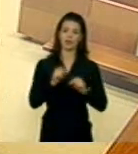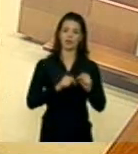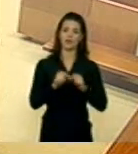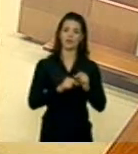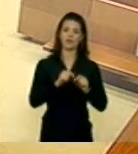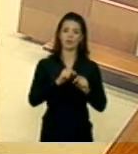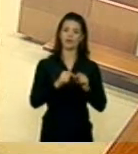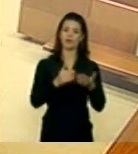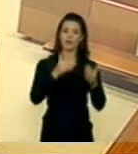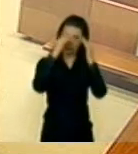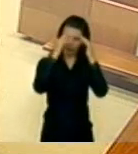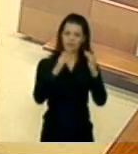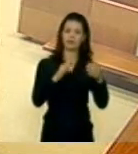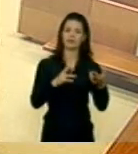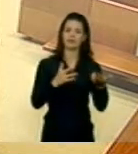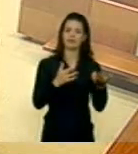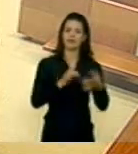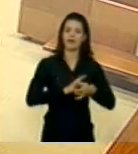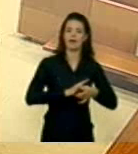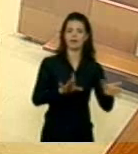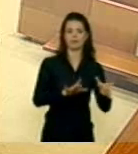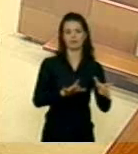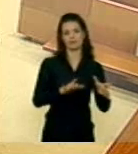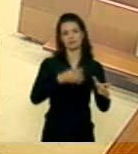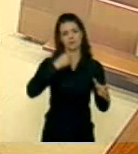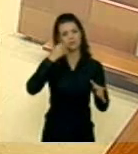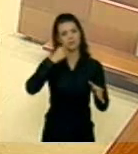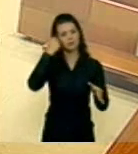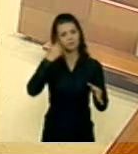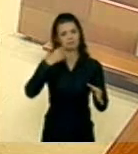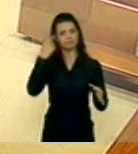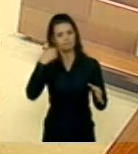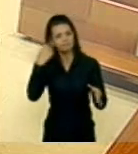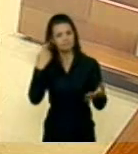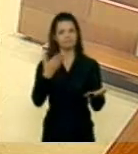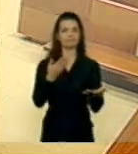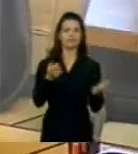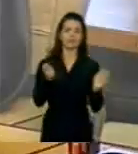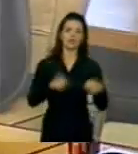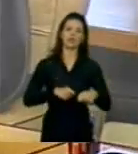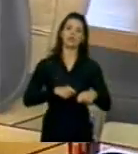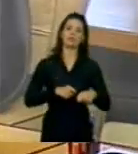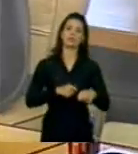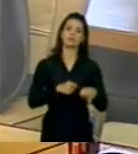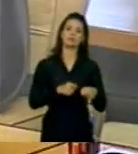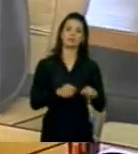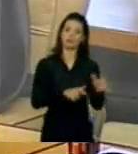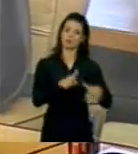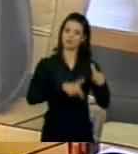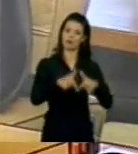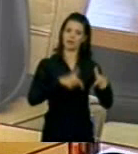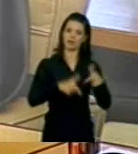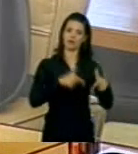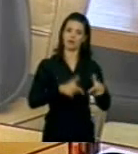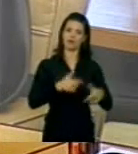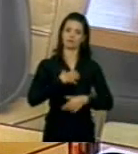do representante parlamentar, assegurando-lhe condições de exercer o mandato de forma plena. Por isso, segundo